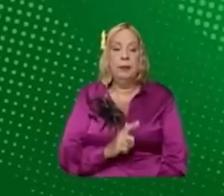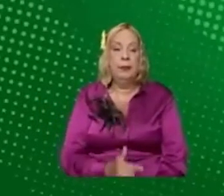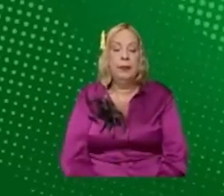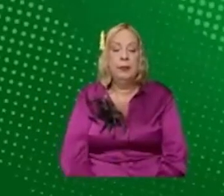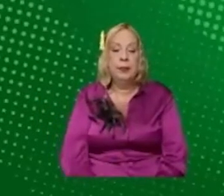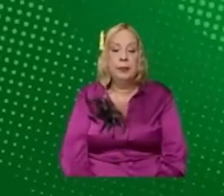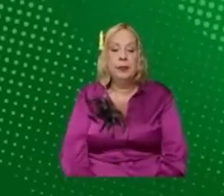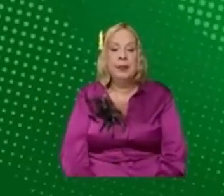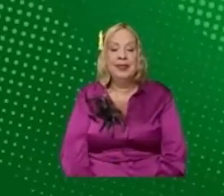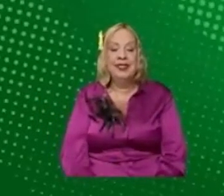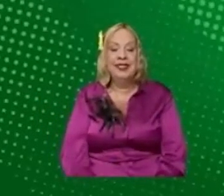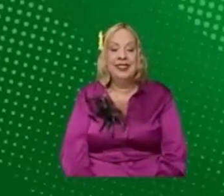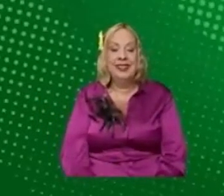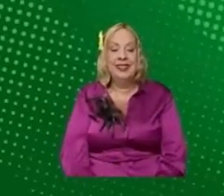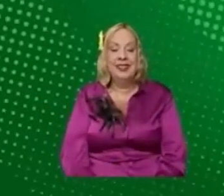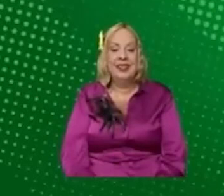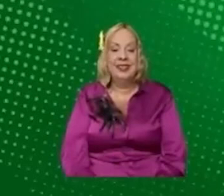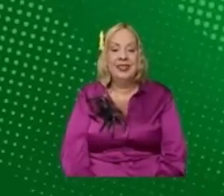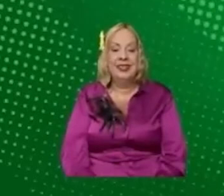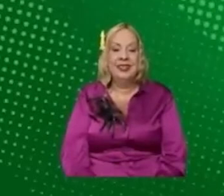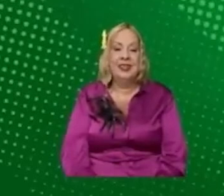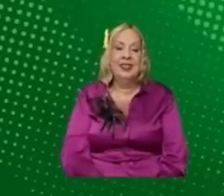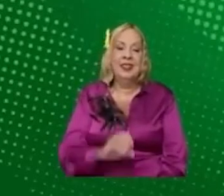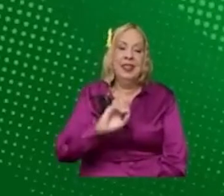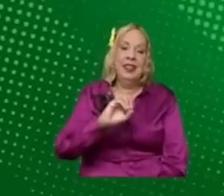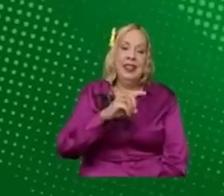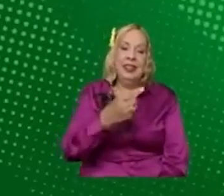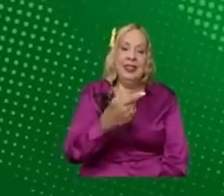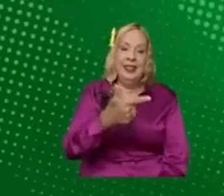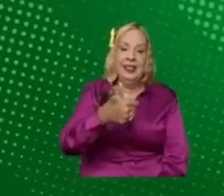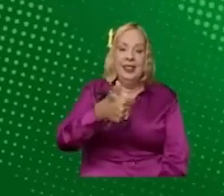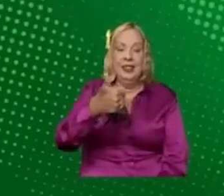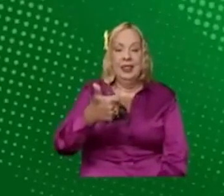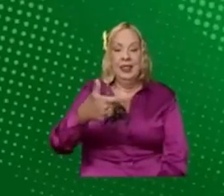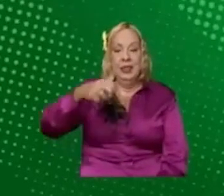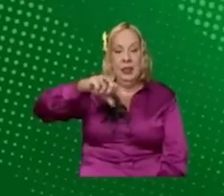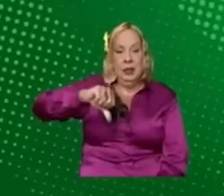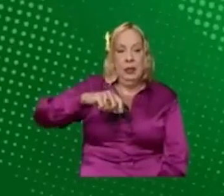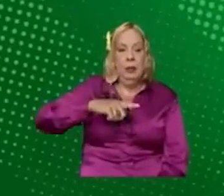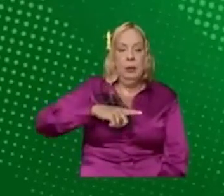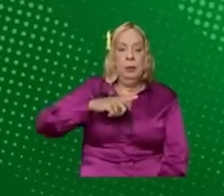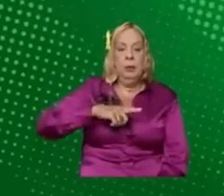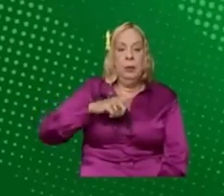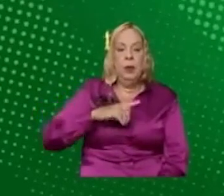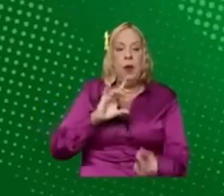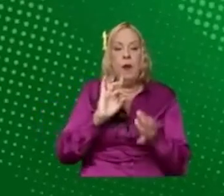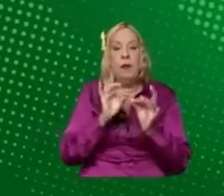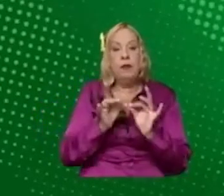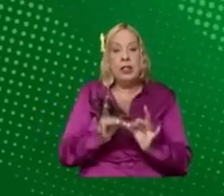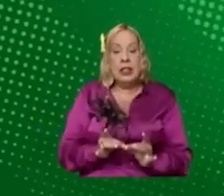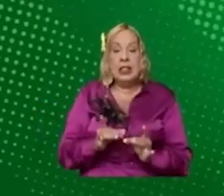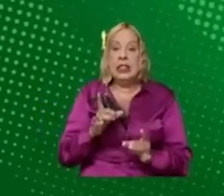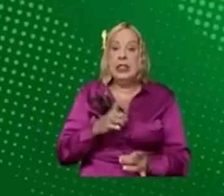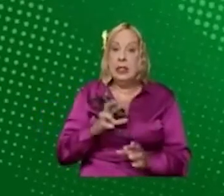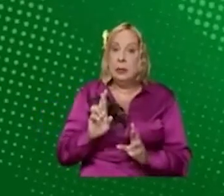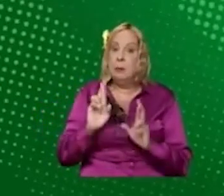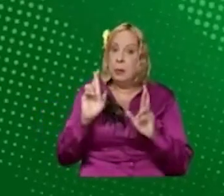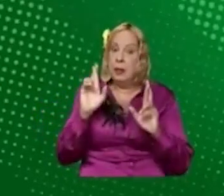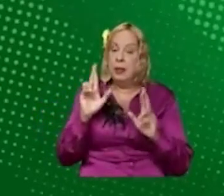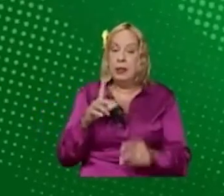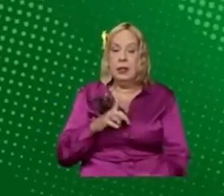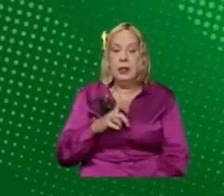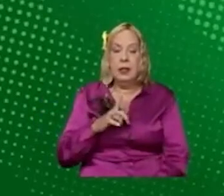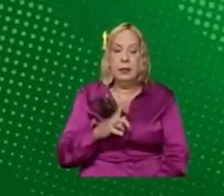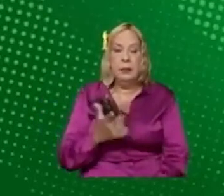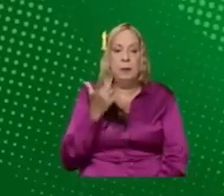pra você, Maria de Fátima. Vamos lá, 012129, Oficina Esperança. Aí, ó, quem espera sempre alcança.